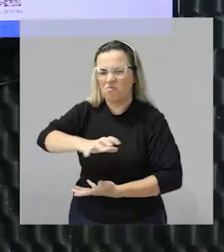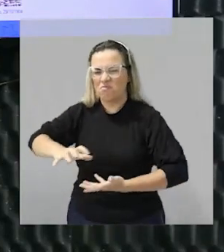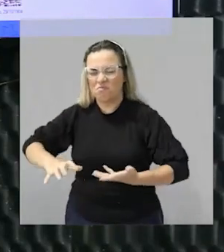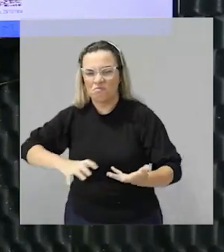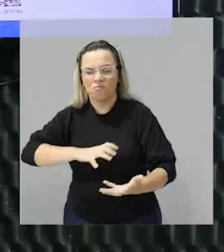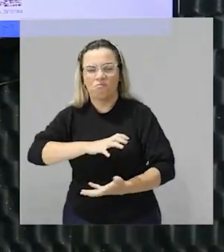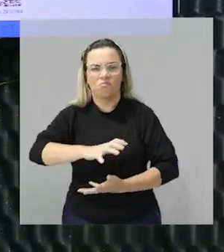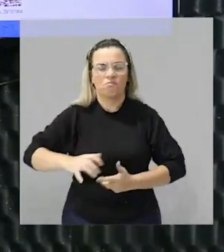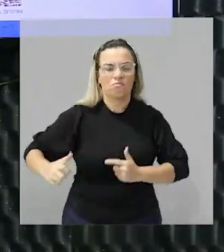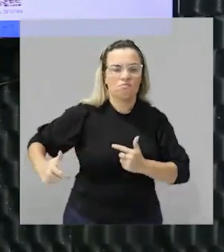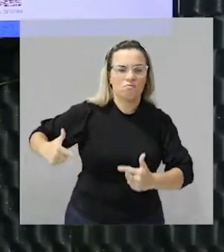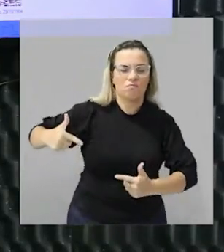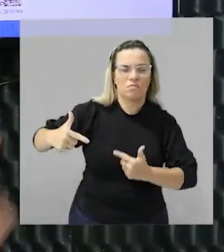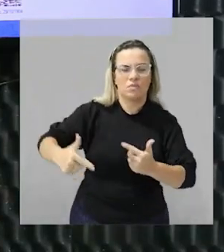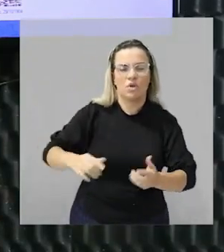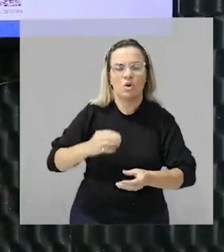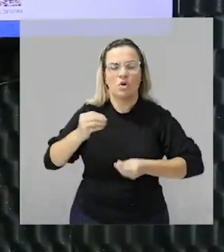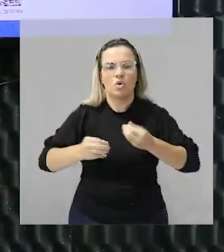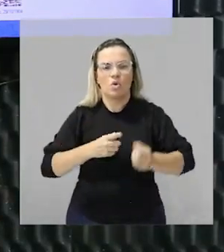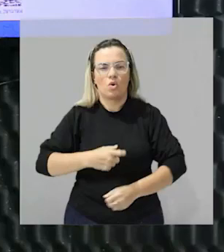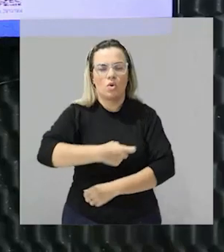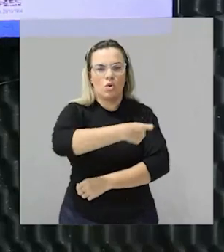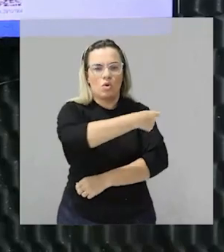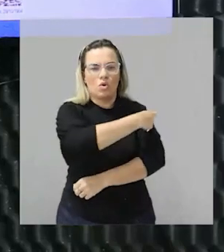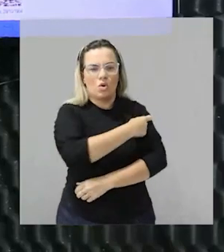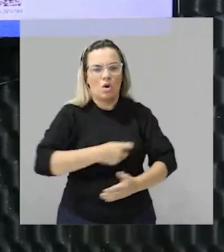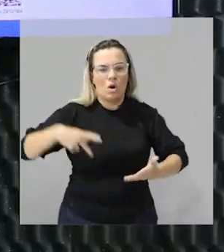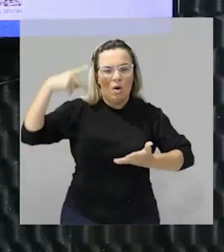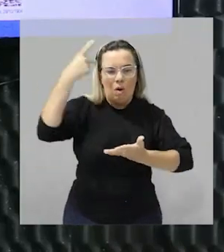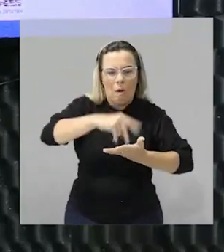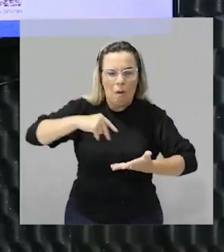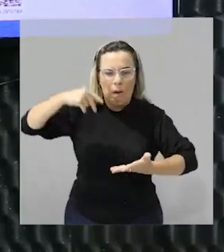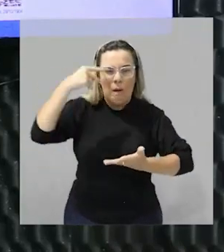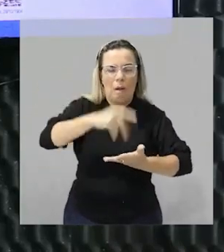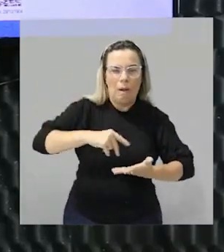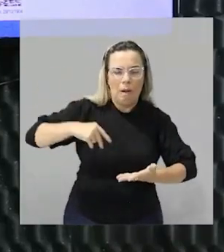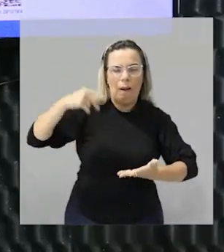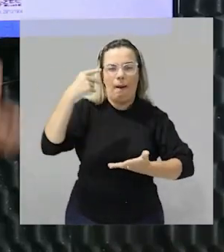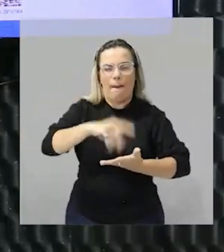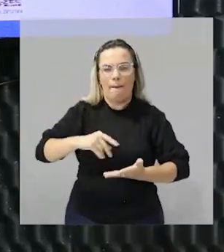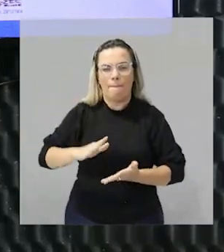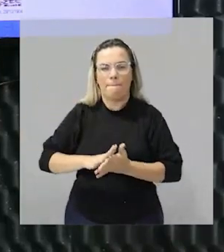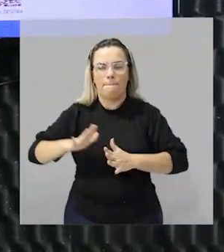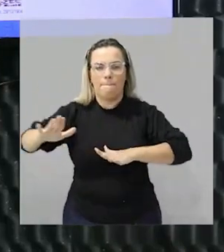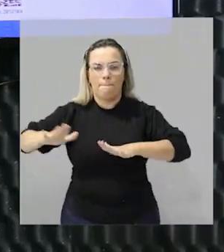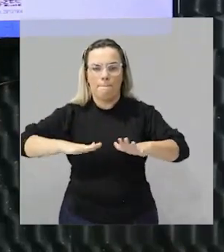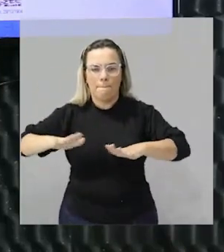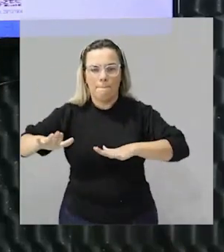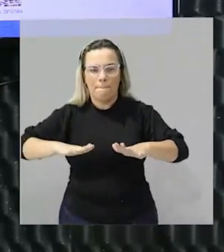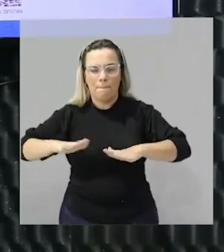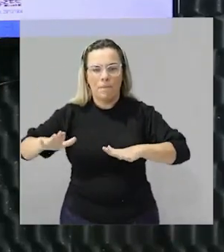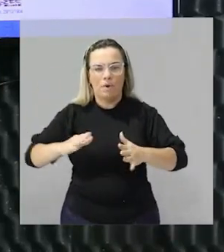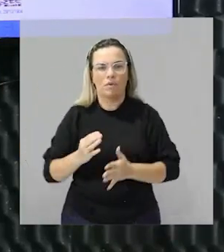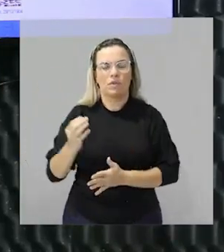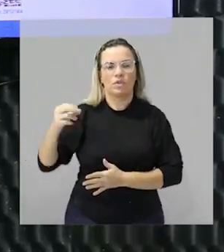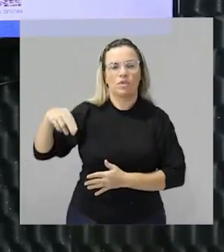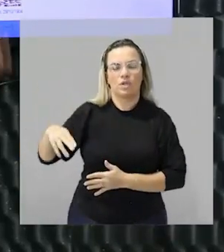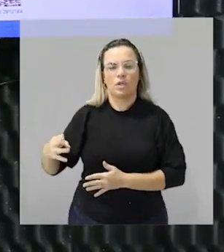insurgências, né? Como a vacina, a chibata, o movimento de Canudos,